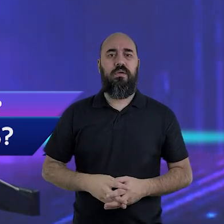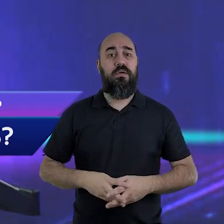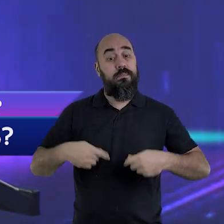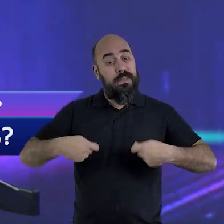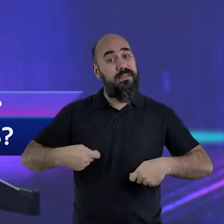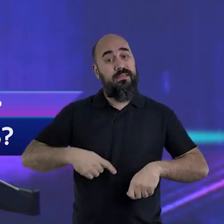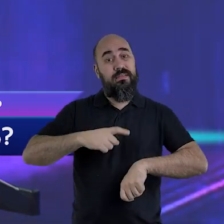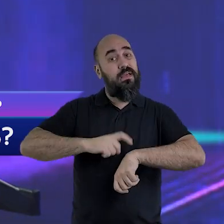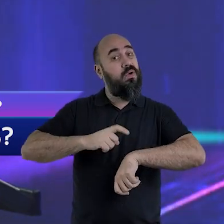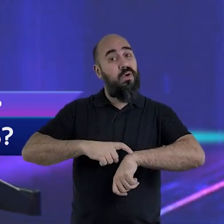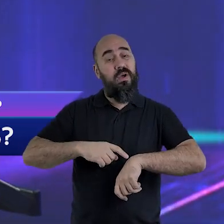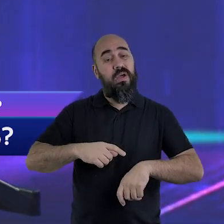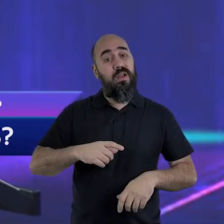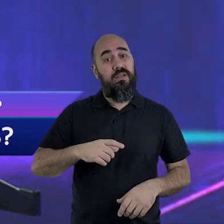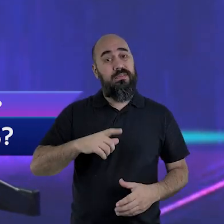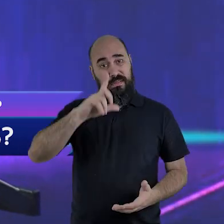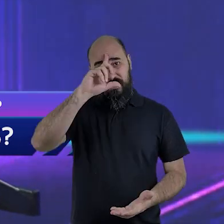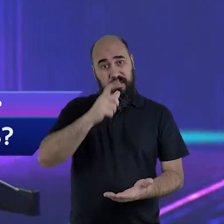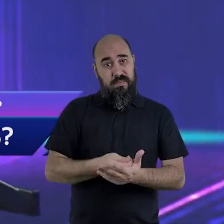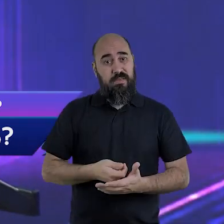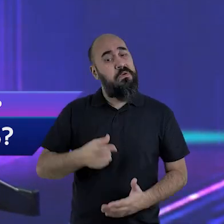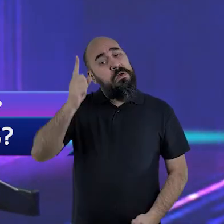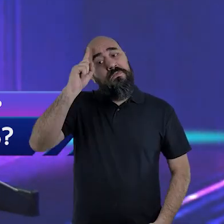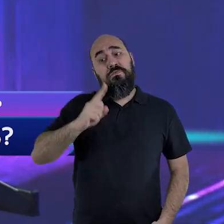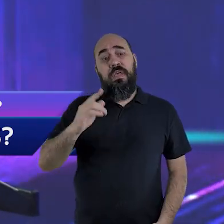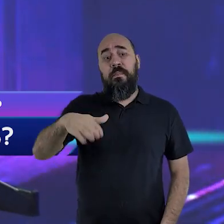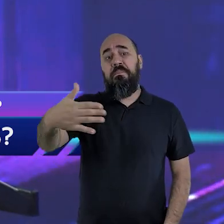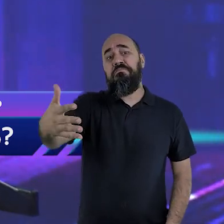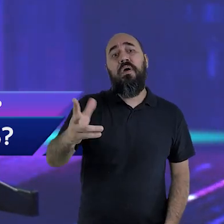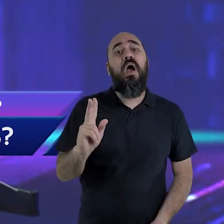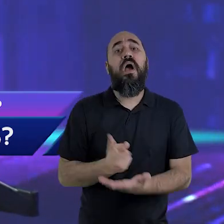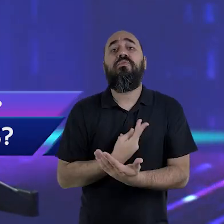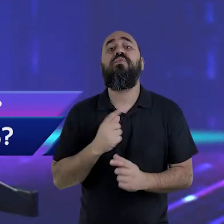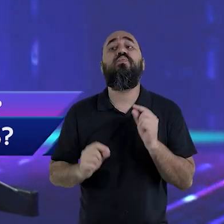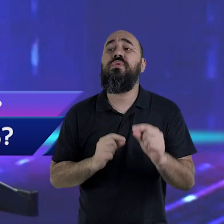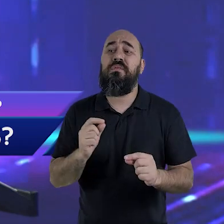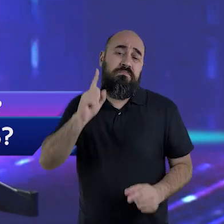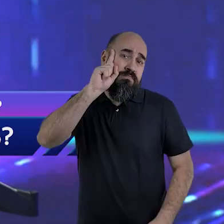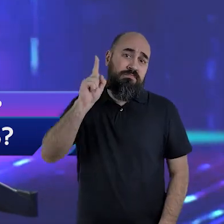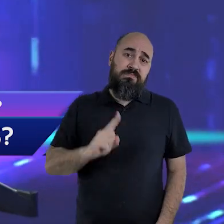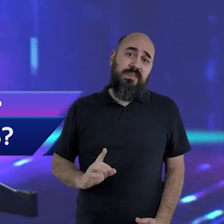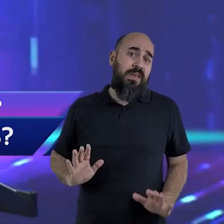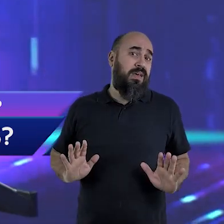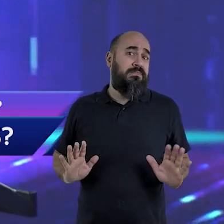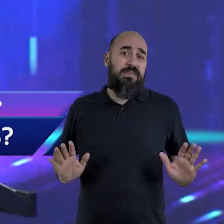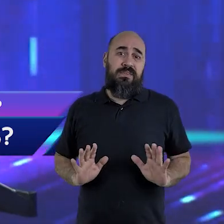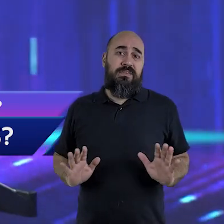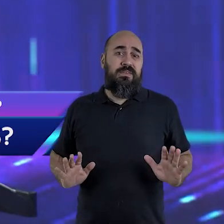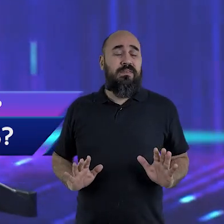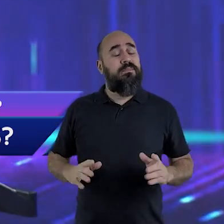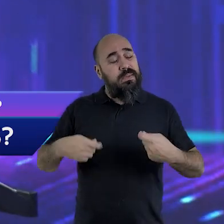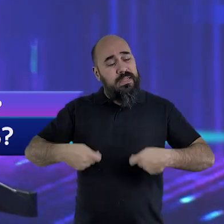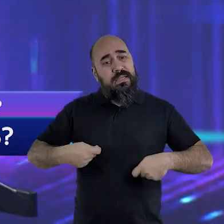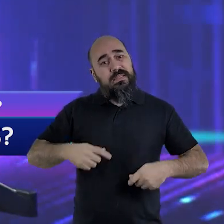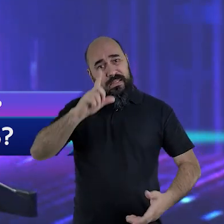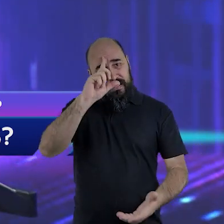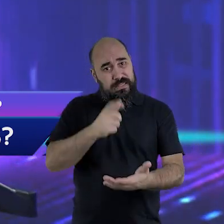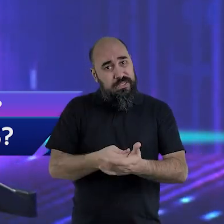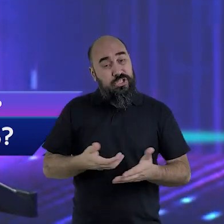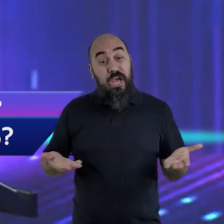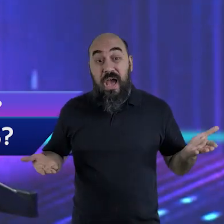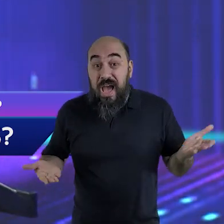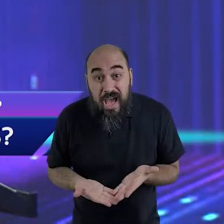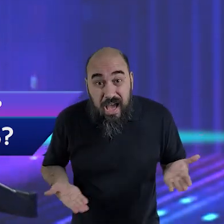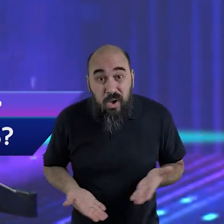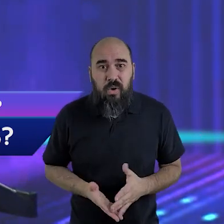agora, o momento é esse. Você não sabe o que vai acontecer daqui a pouco. Se você não sabe, então decida-se por